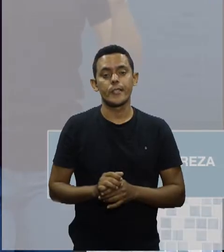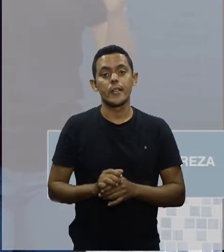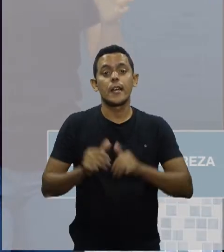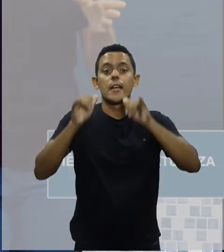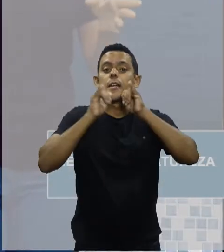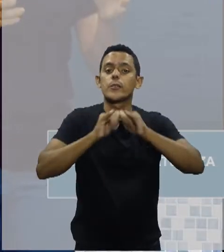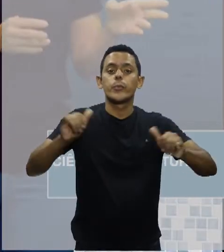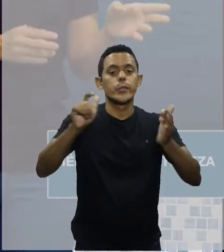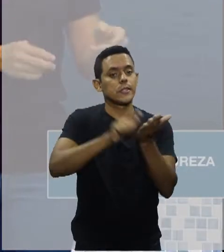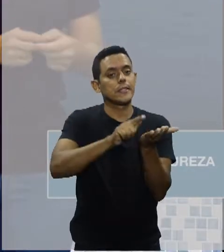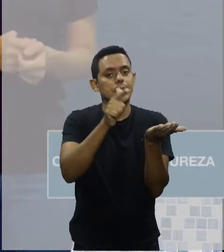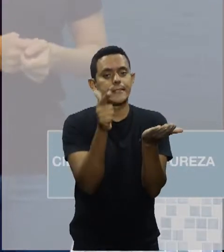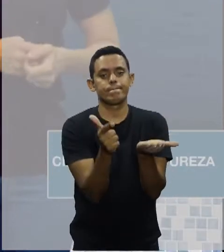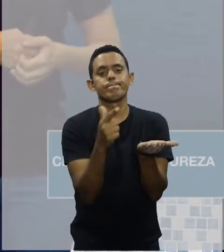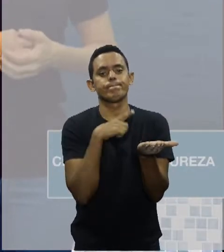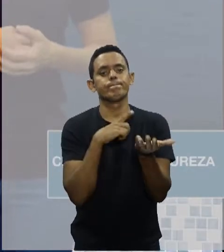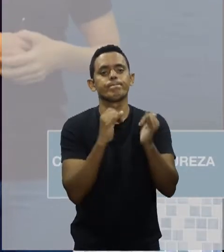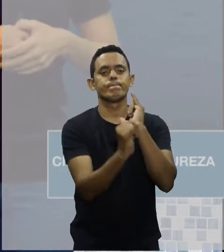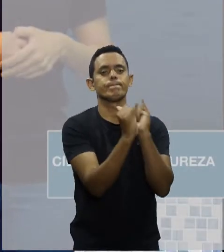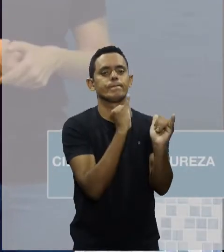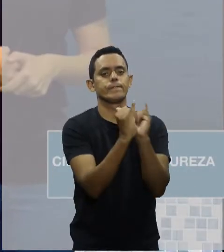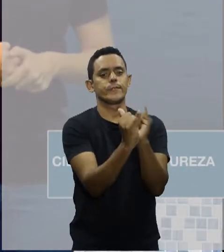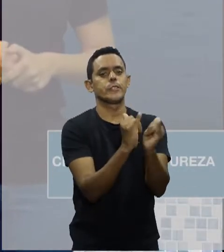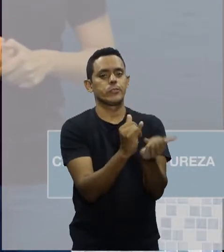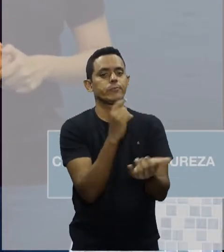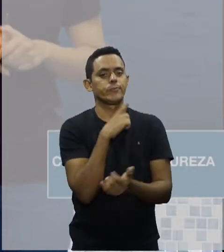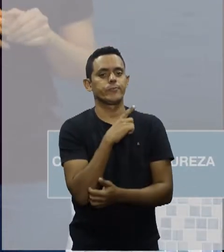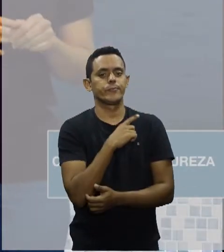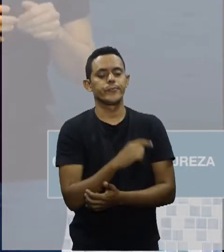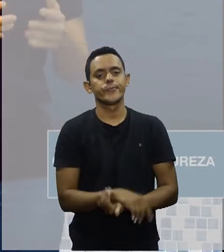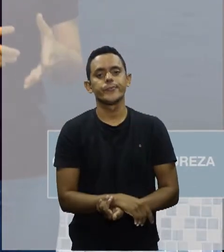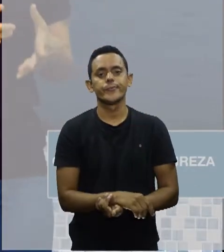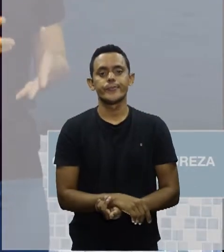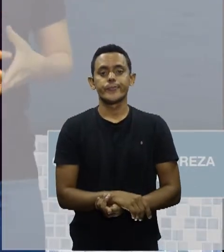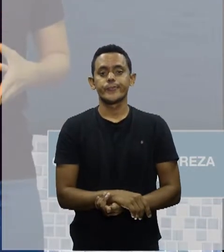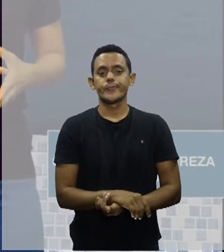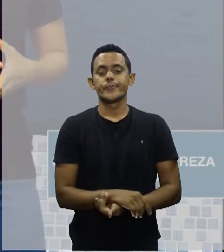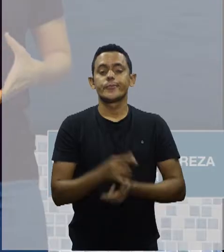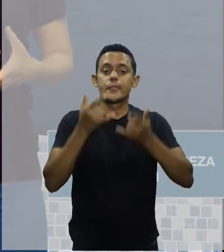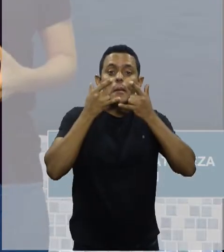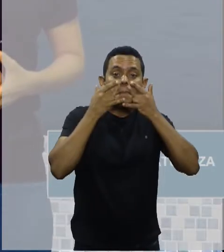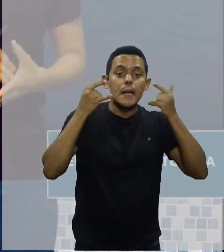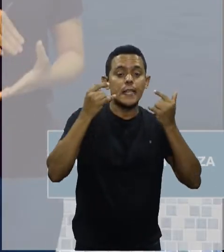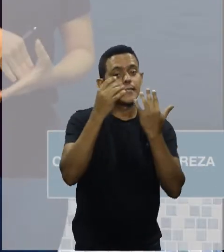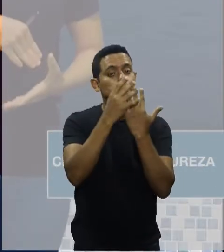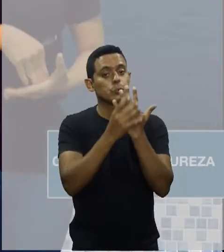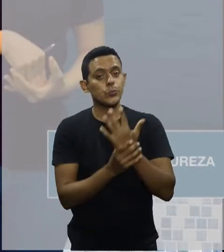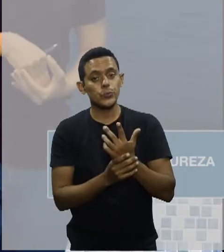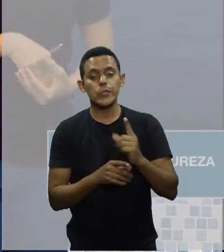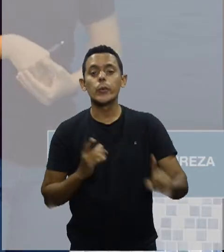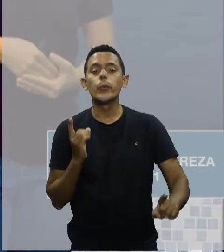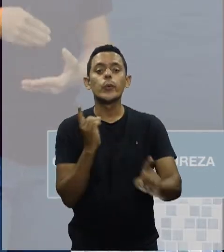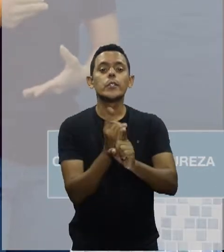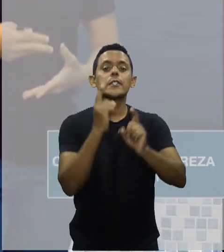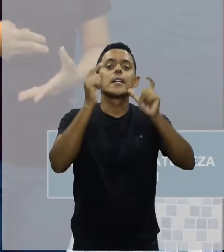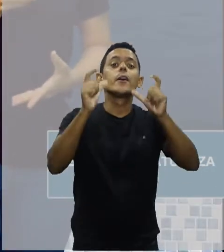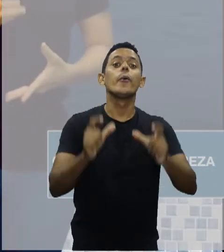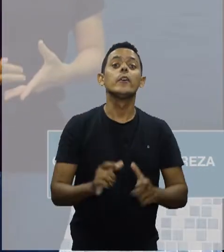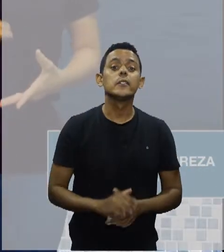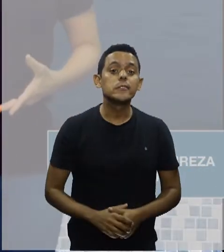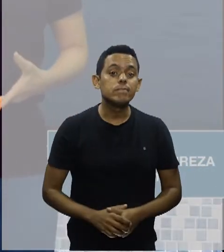né? É um print de uma reportagem que eu vi na internet. Então, está dizendo máscaras e luvas descartadas de modo incorreto